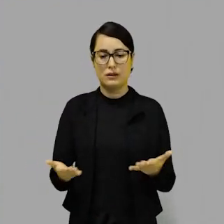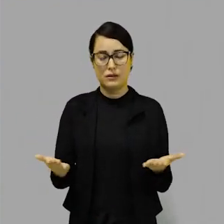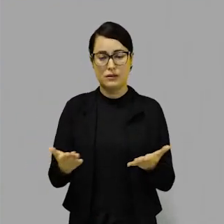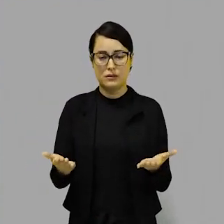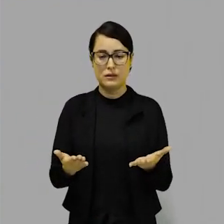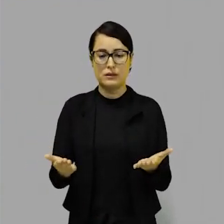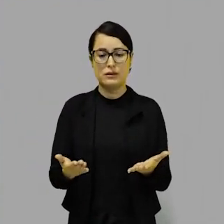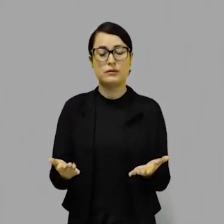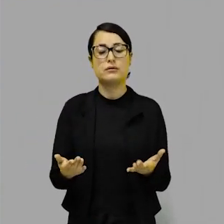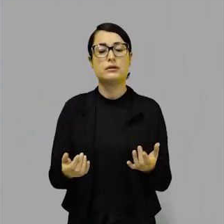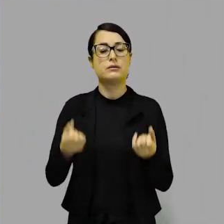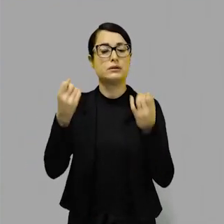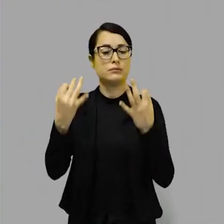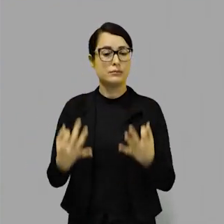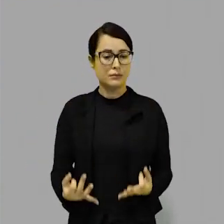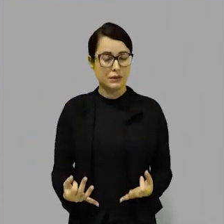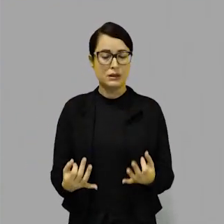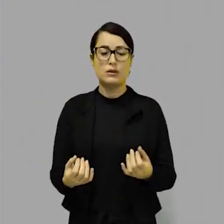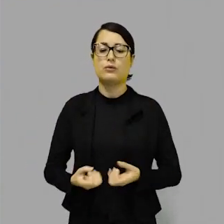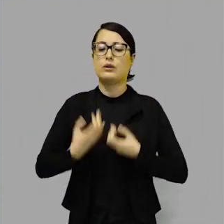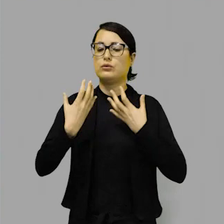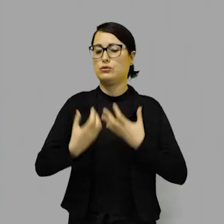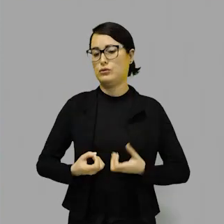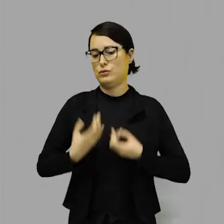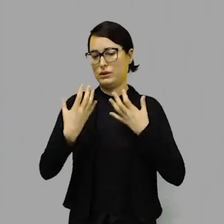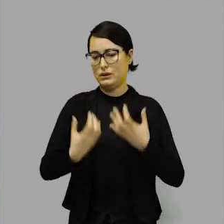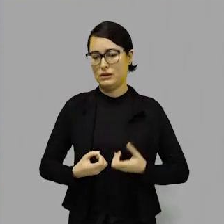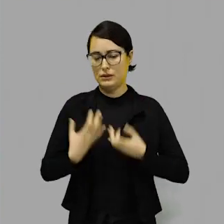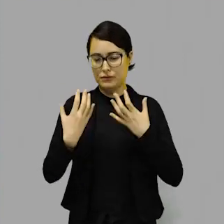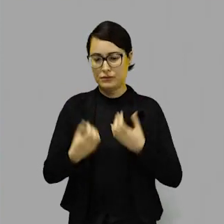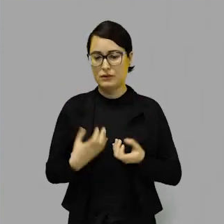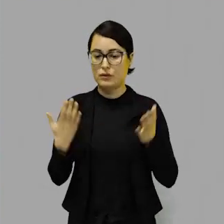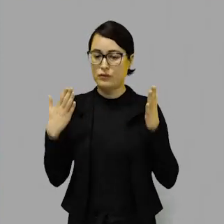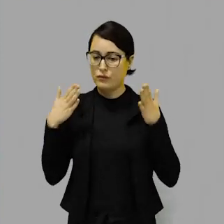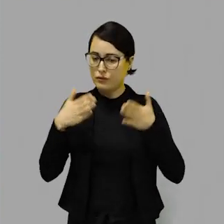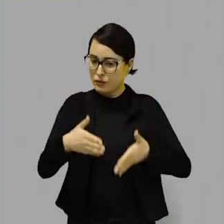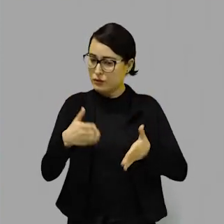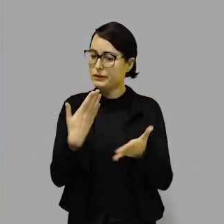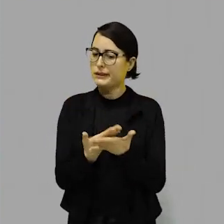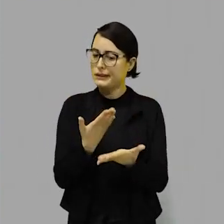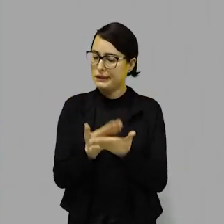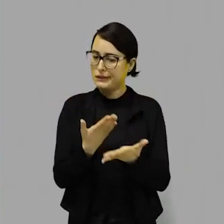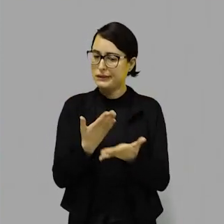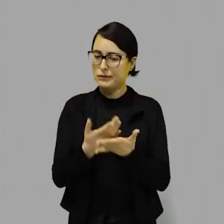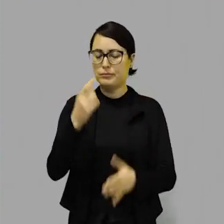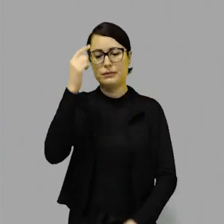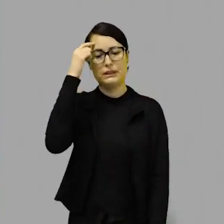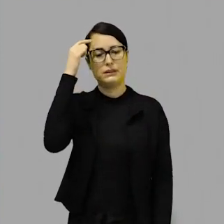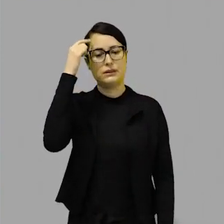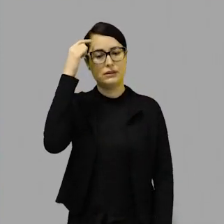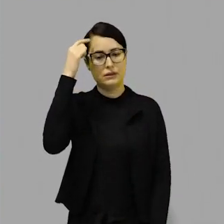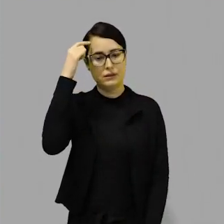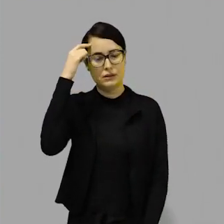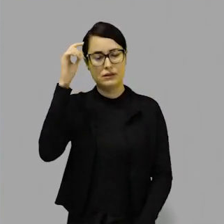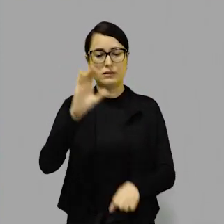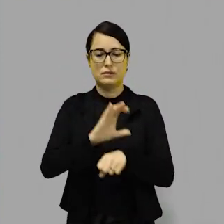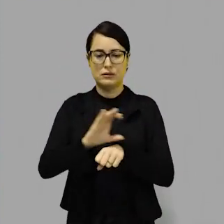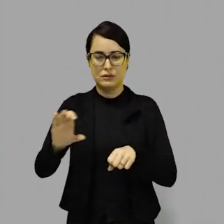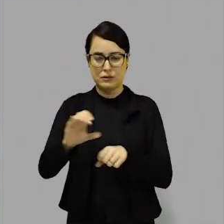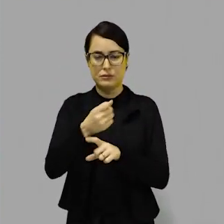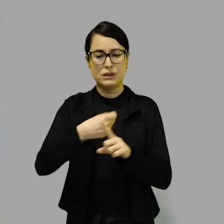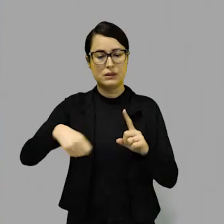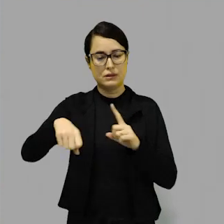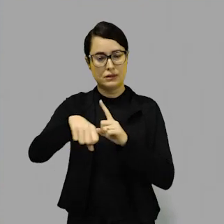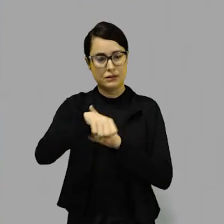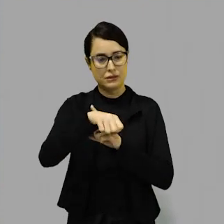parte, vamos falar sobre os autores, que é o foco da nossa aula, tá? Os pensadores contemporâneos da